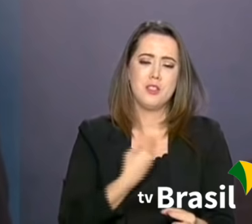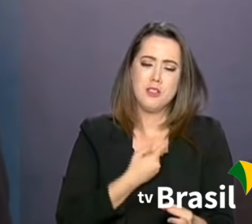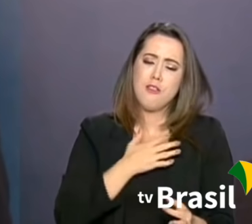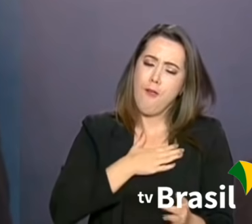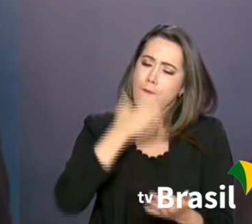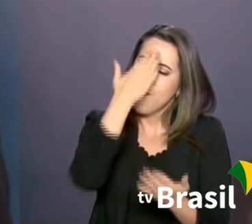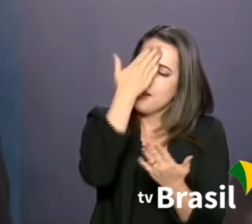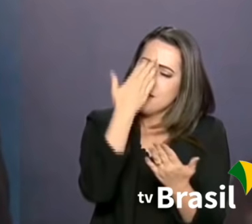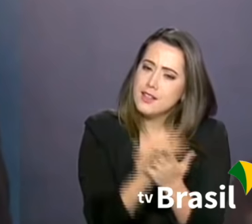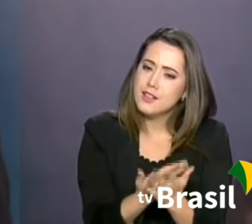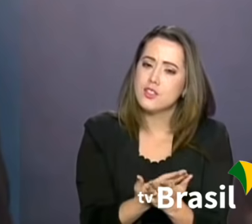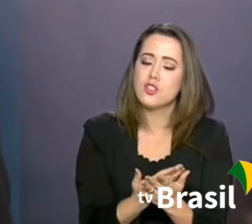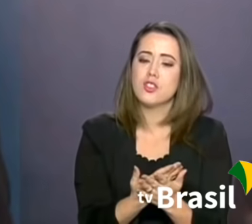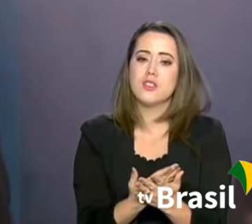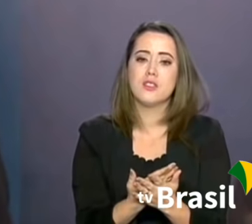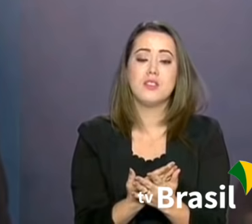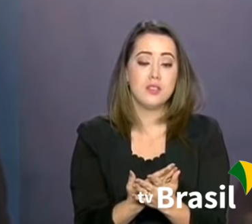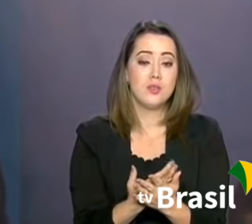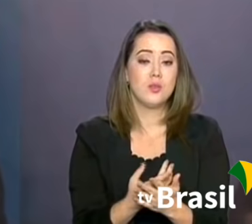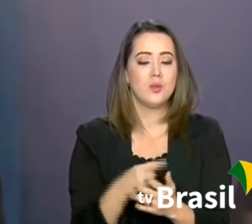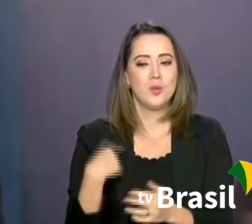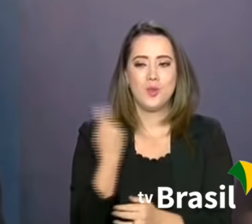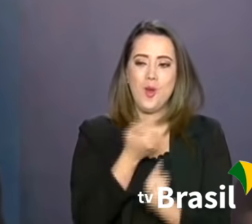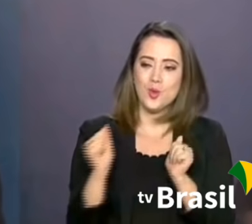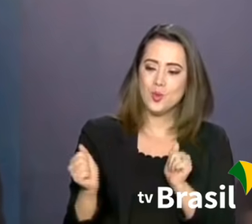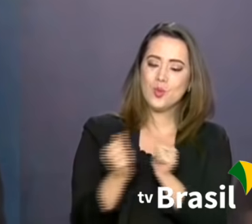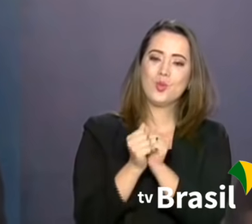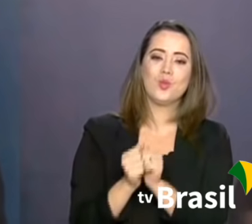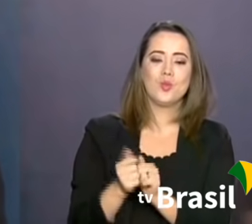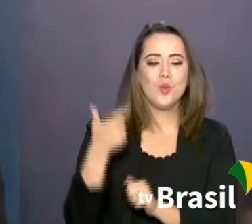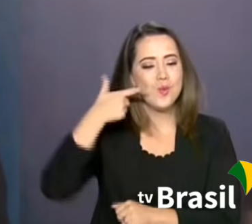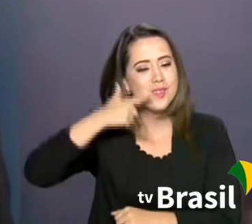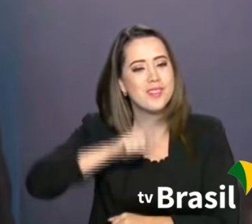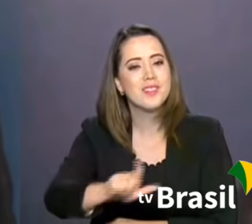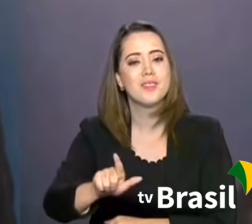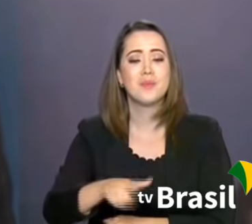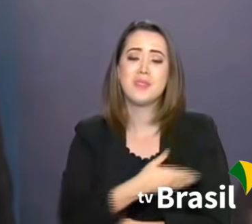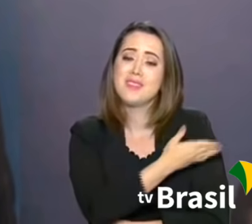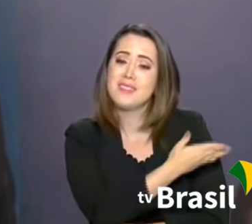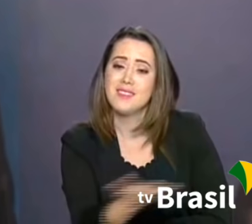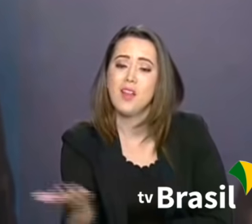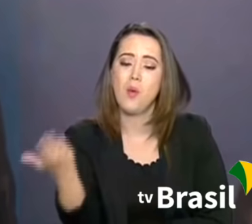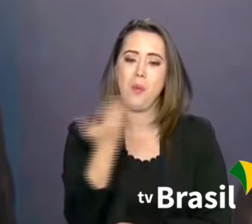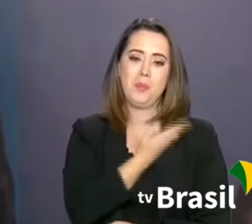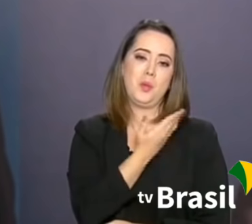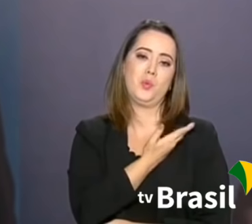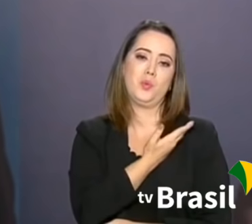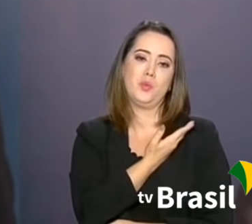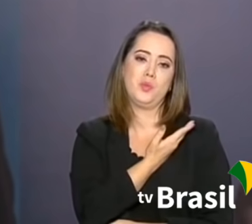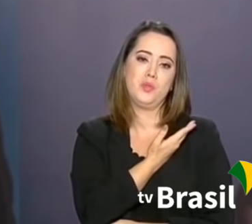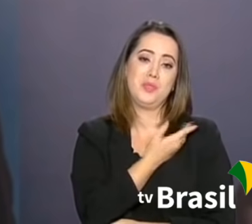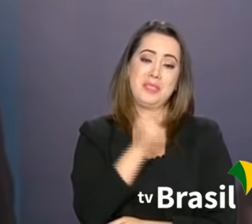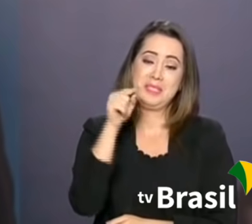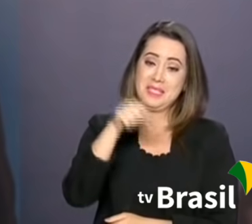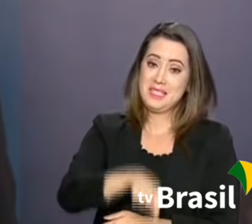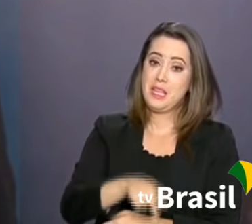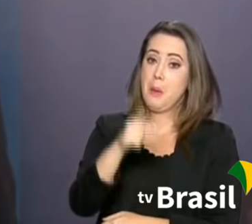certeza que juntos chegaremos lá. Assim sendo, meus amigos de